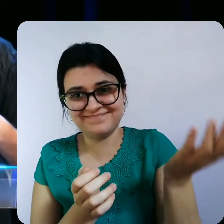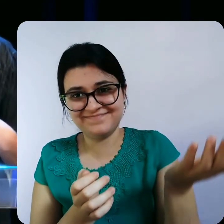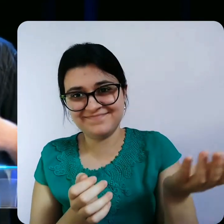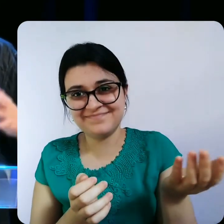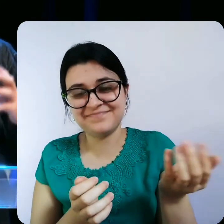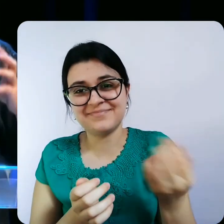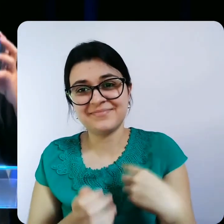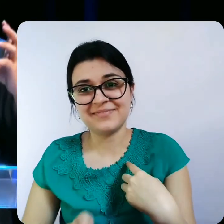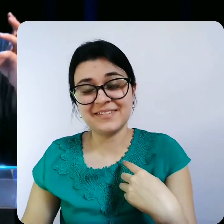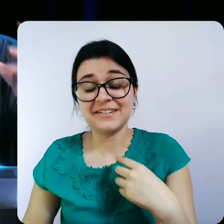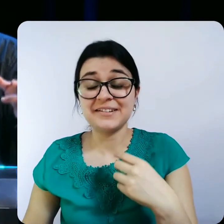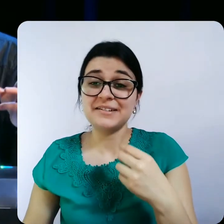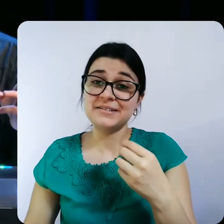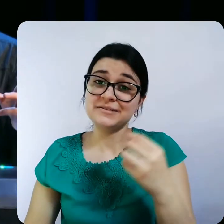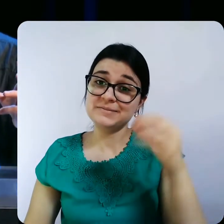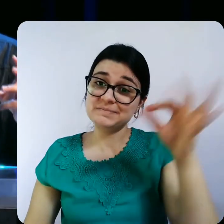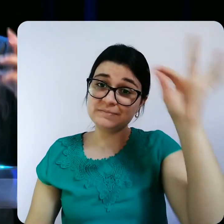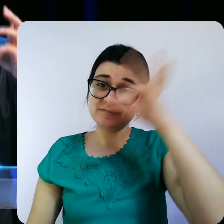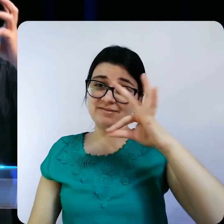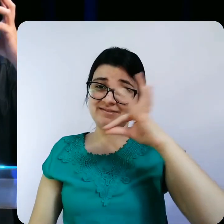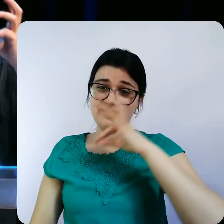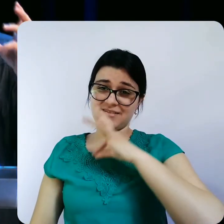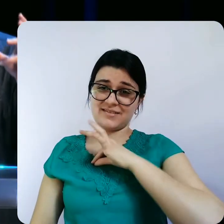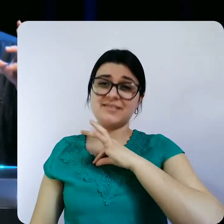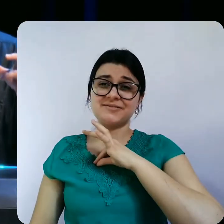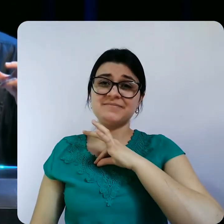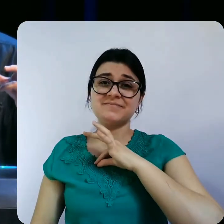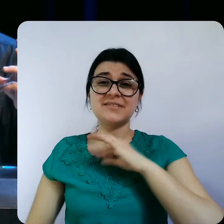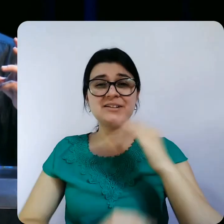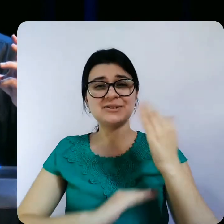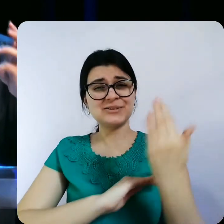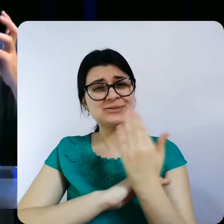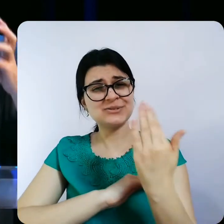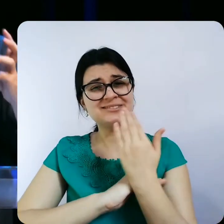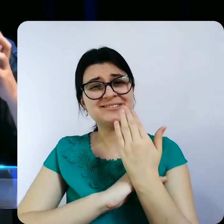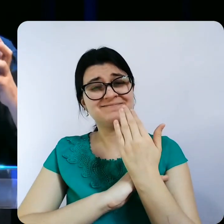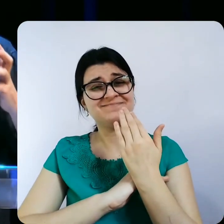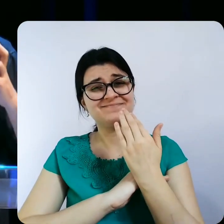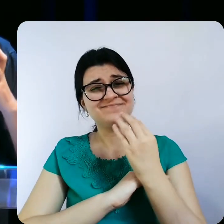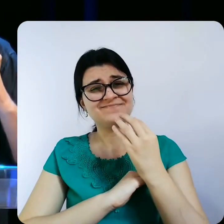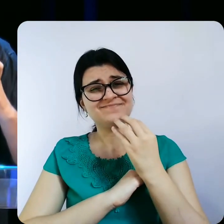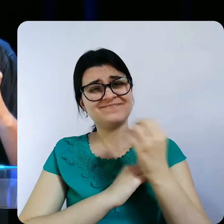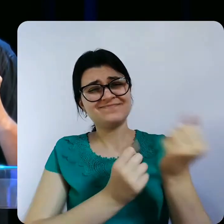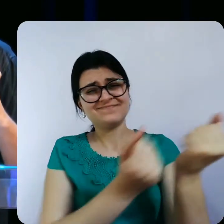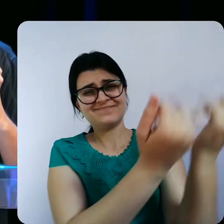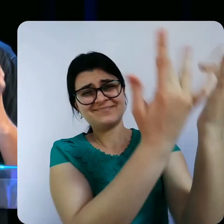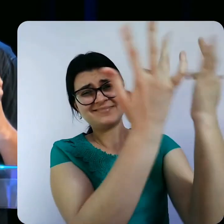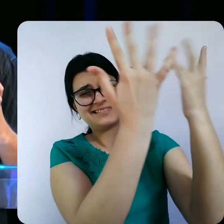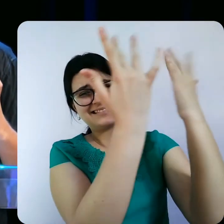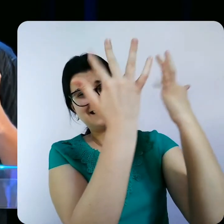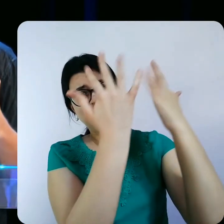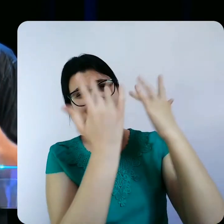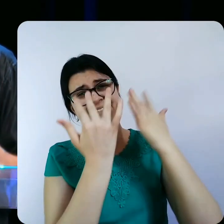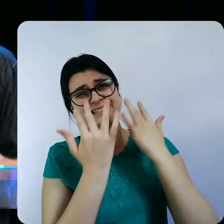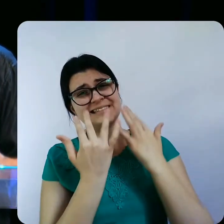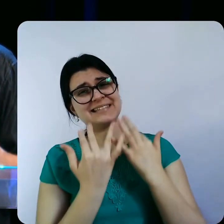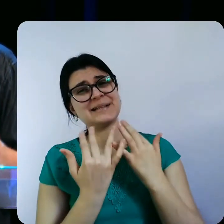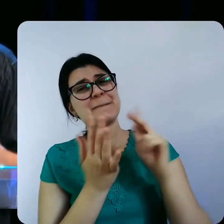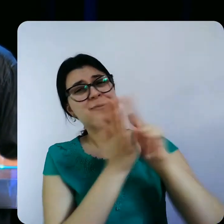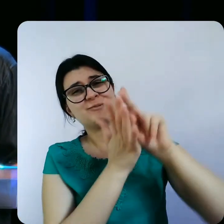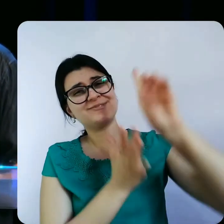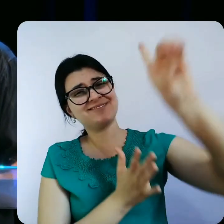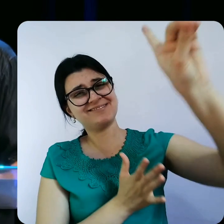no nosso coração que agora nós temos livre acesso a toda a herança de Deus, e é o Espírito que nos ajuda a clamar: Abba, Pai, meu